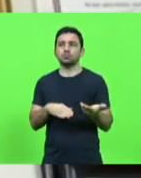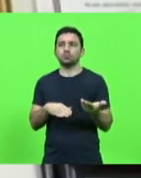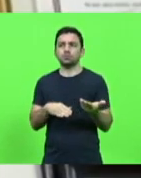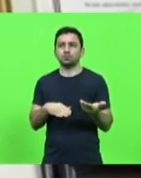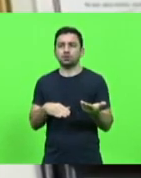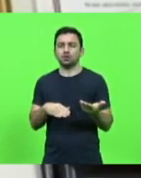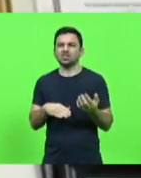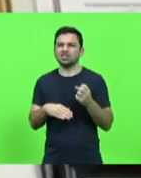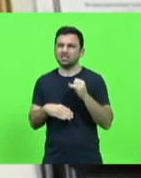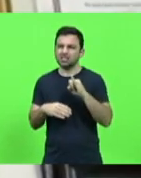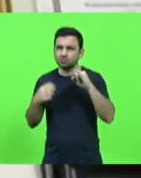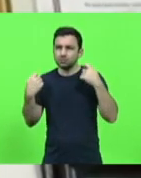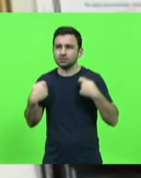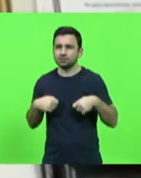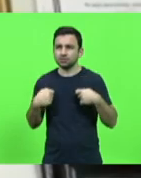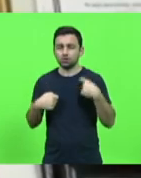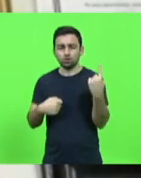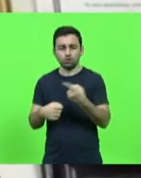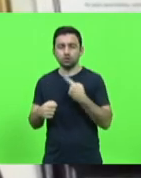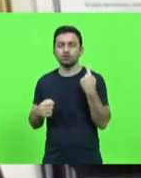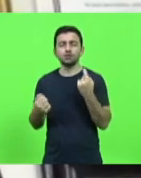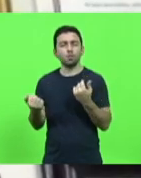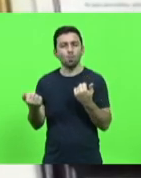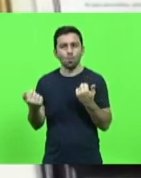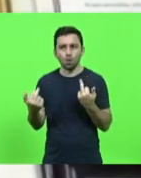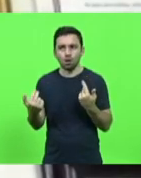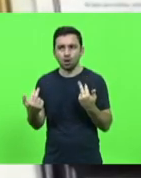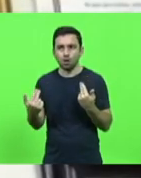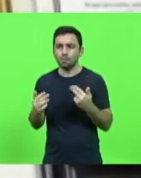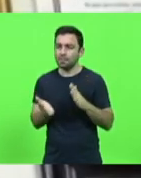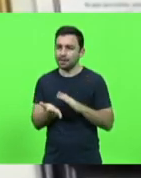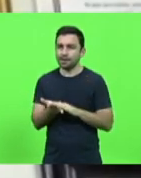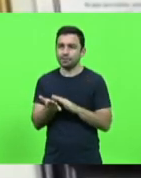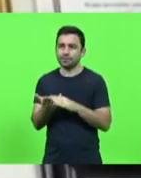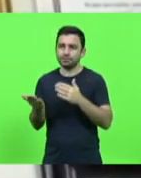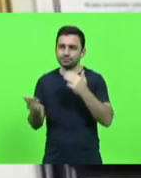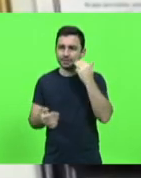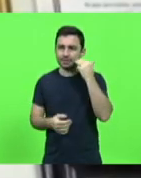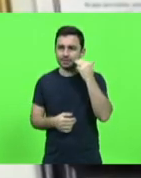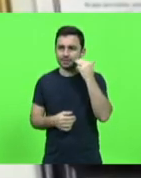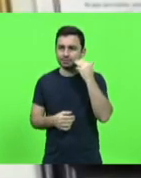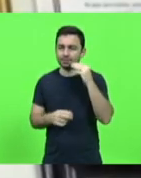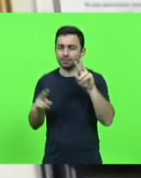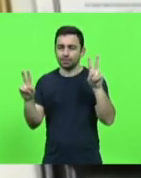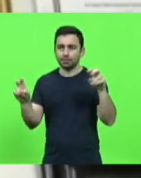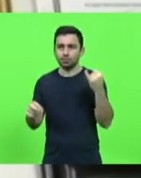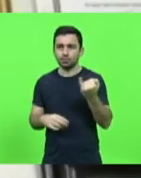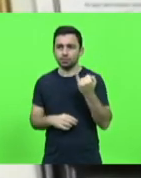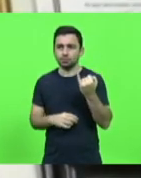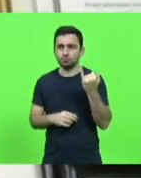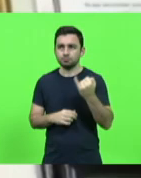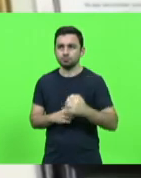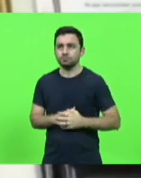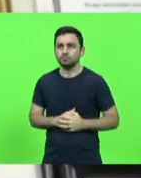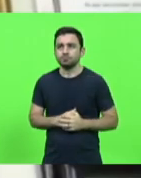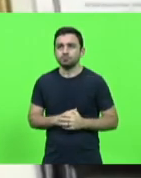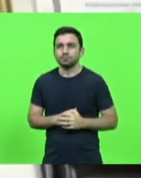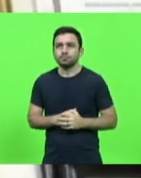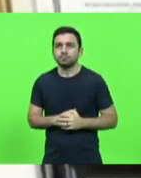for necessário a gente fazer igual. Parabéns, deputada Marlene, por levantar um tema tão importante nessa casa. Muito obrigado, senhor